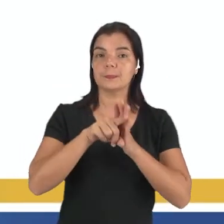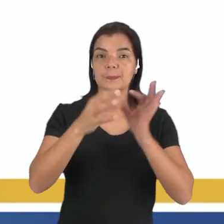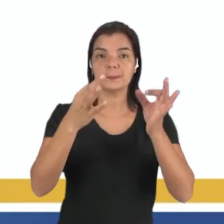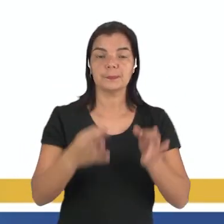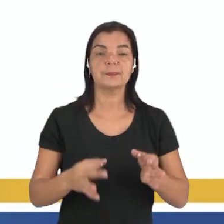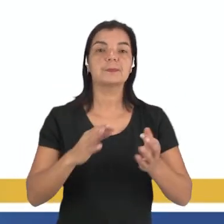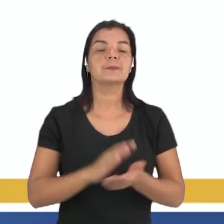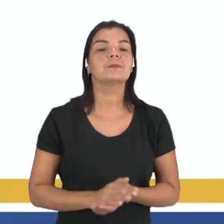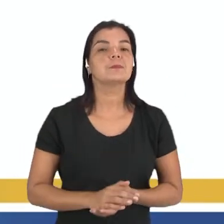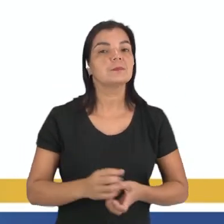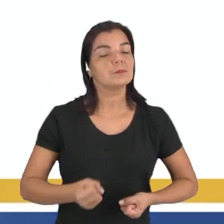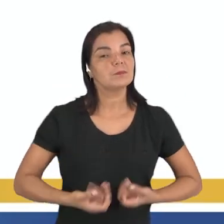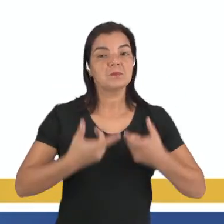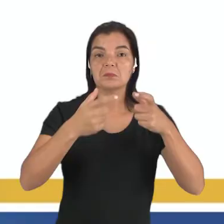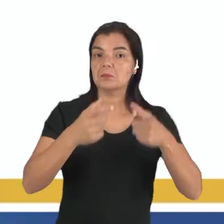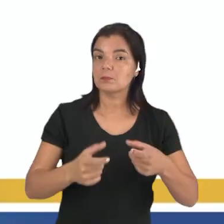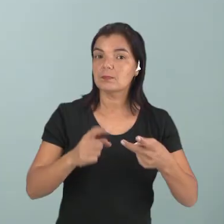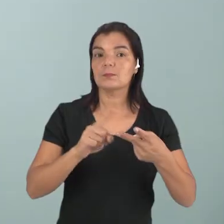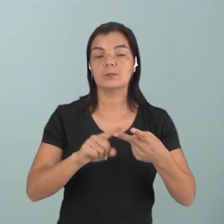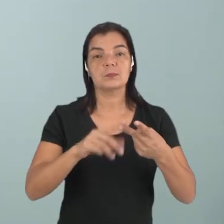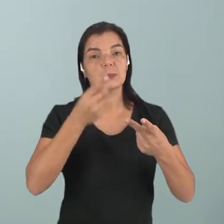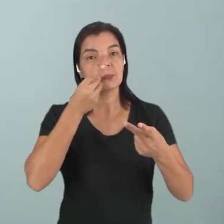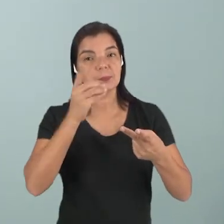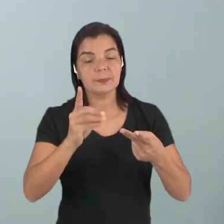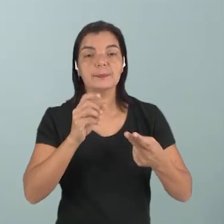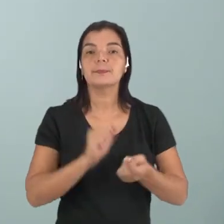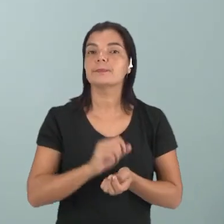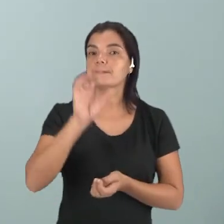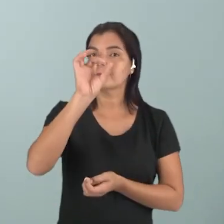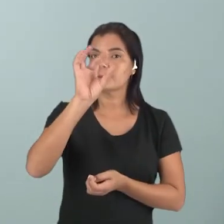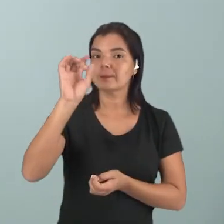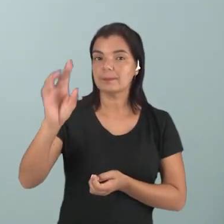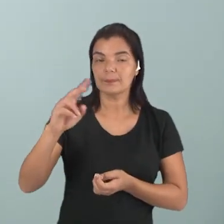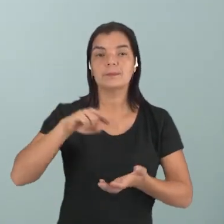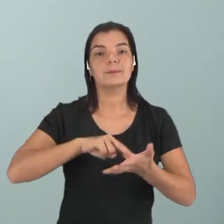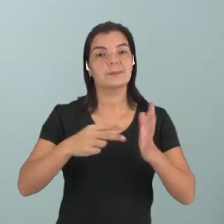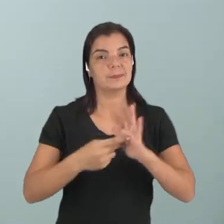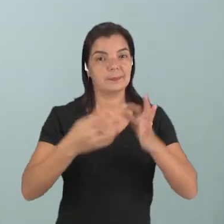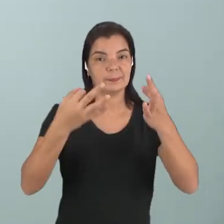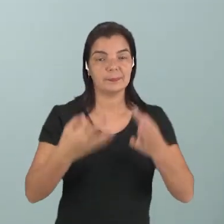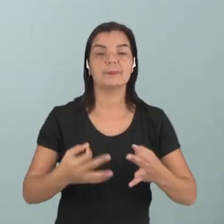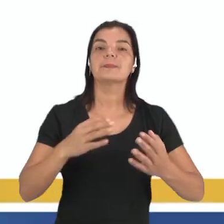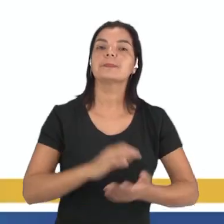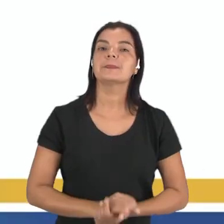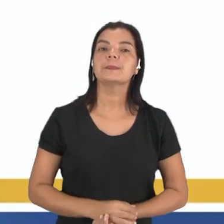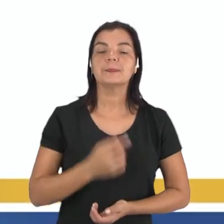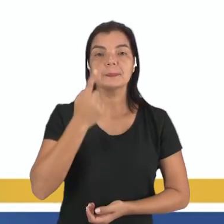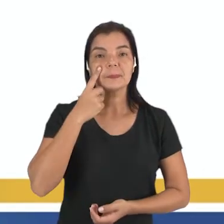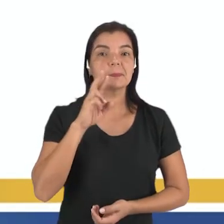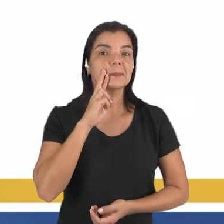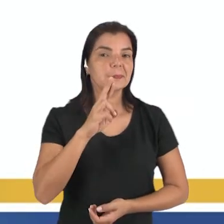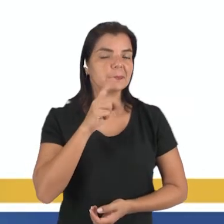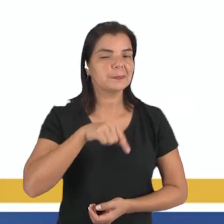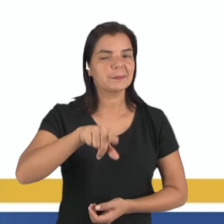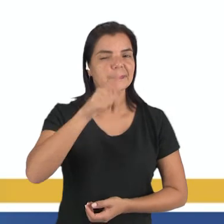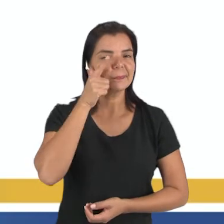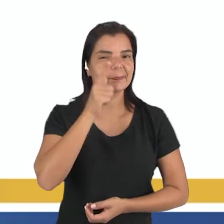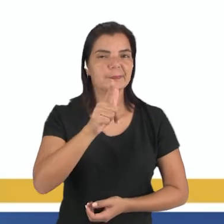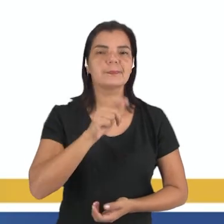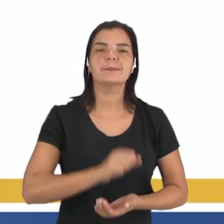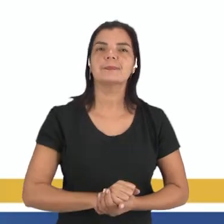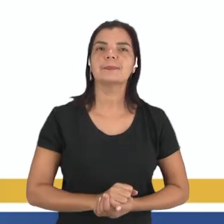certo? Se expressa lugar, se expressa data, cada um tem um uso correto. Então vamos ver a resposta? Espero que vocês tenham acertado